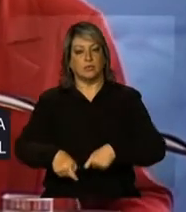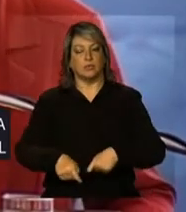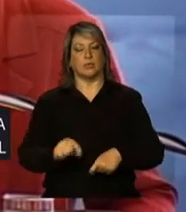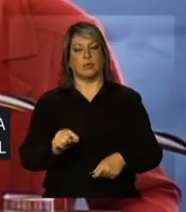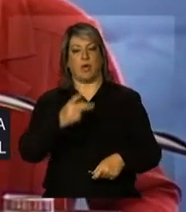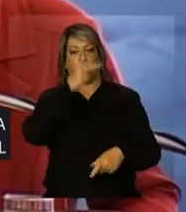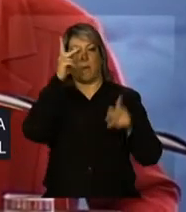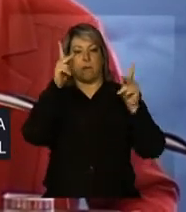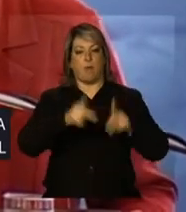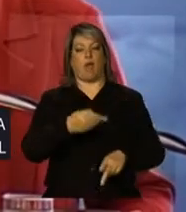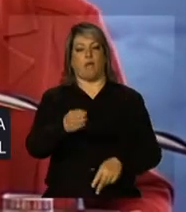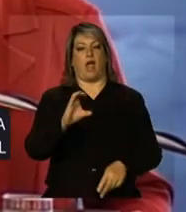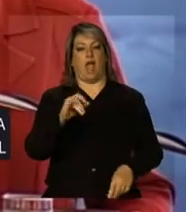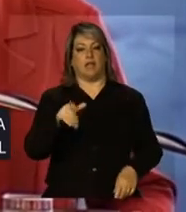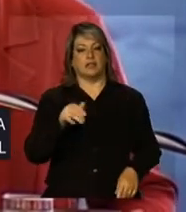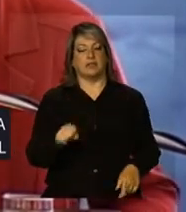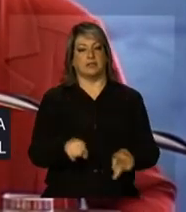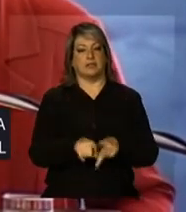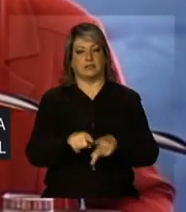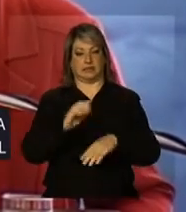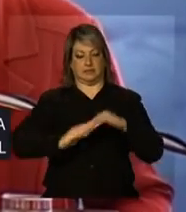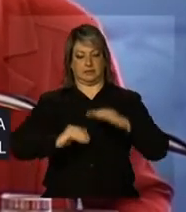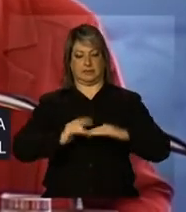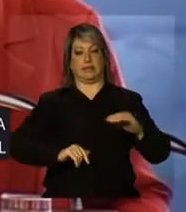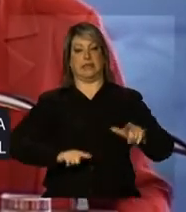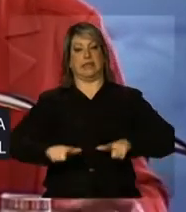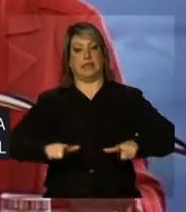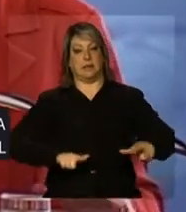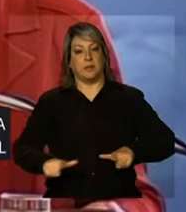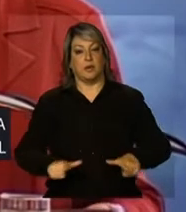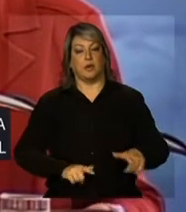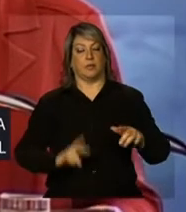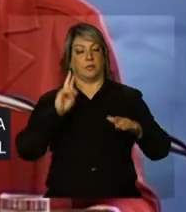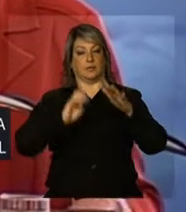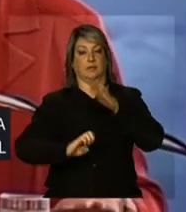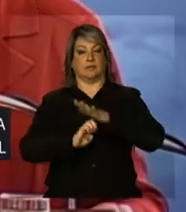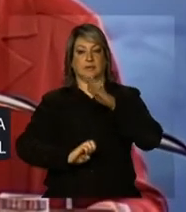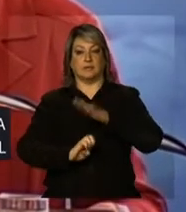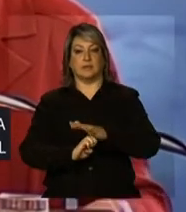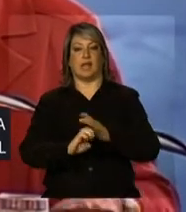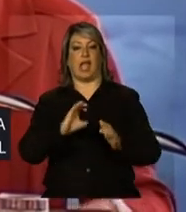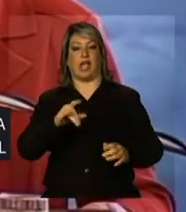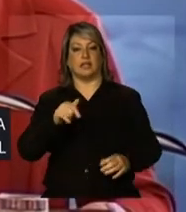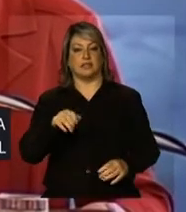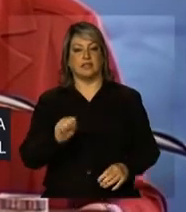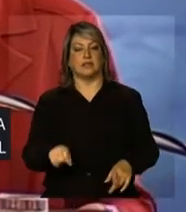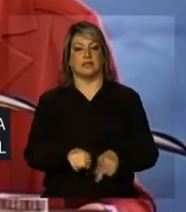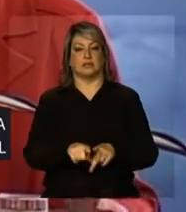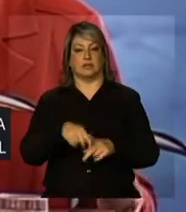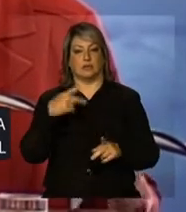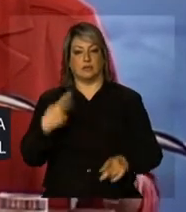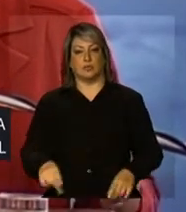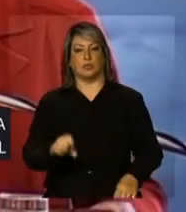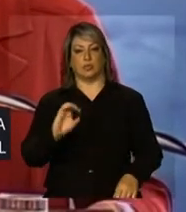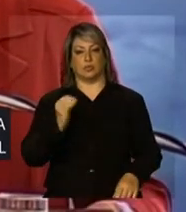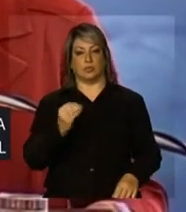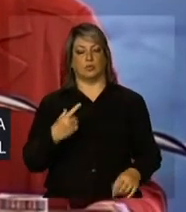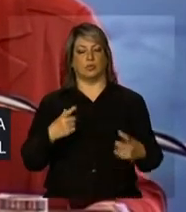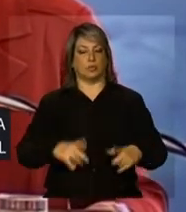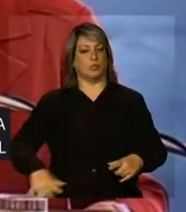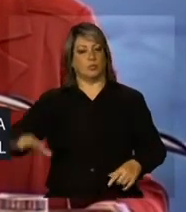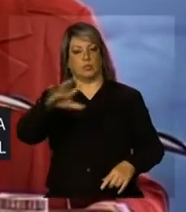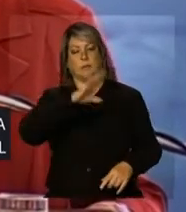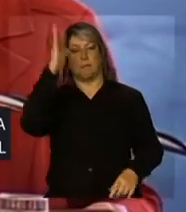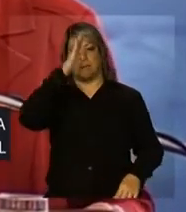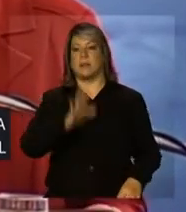do Povo de Caxias dos Trabalhadores de Caxias dos empresários de Caxias do Rio Grande do Sul e assim